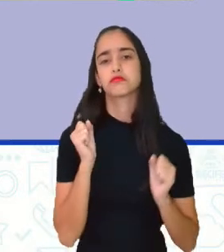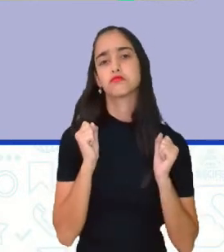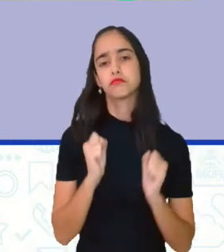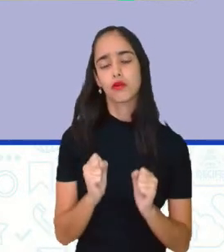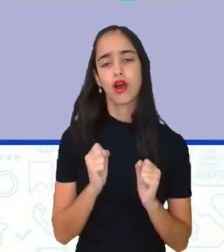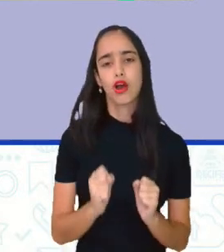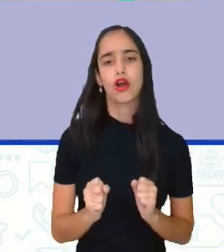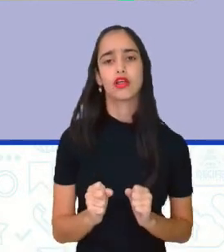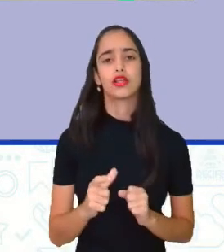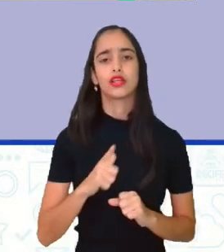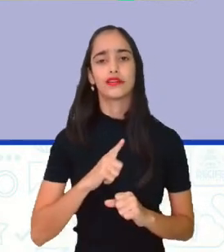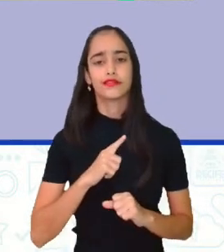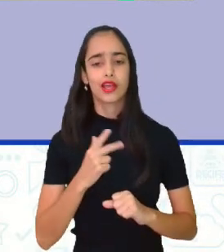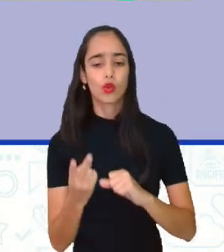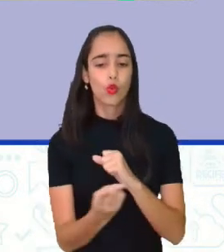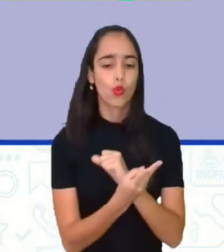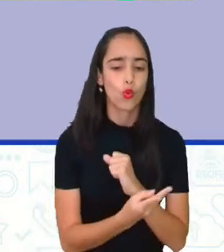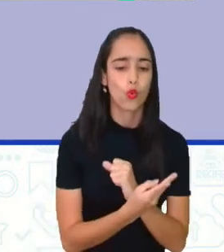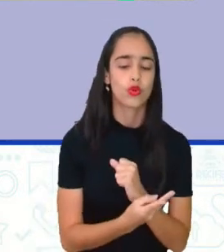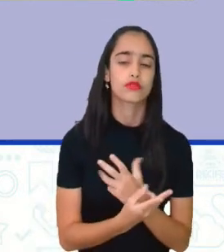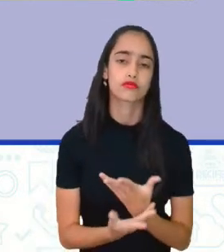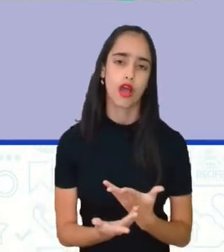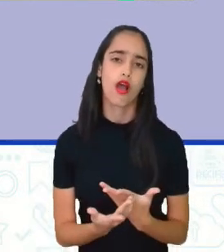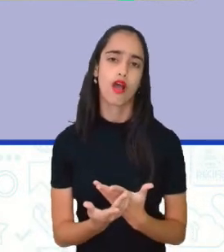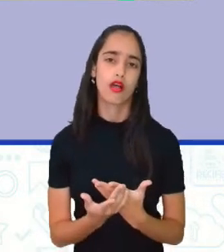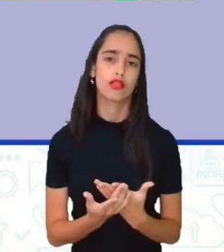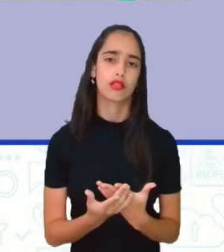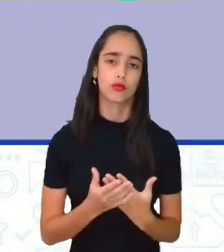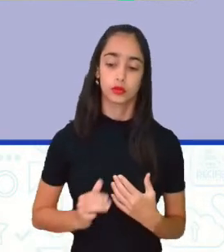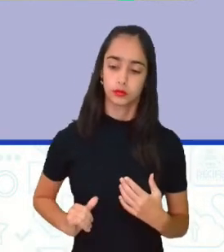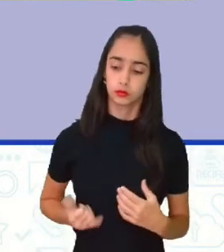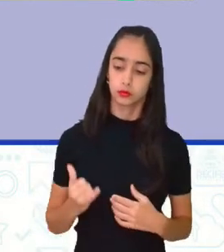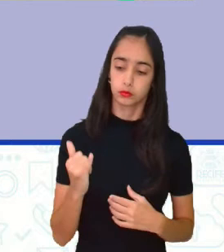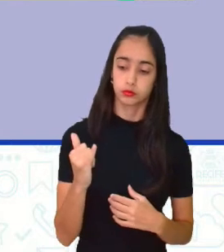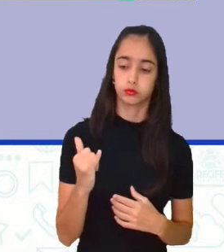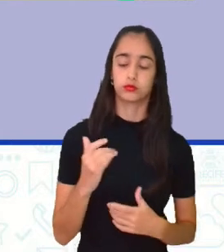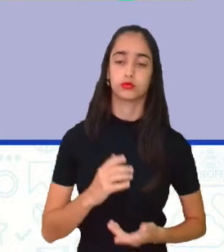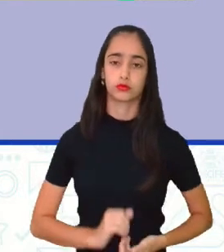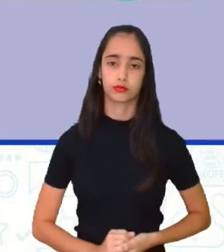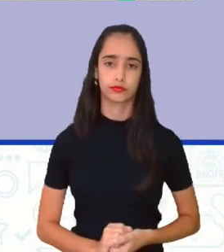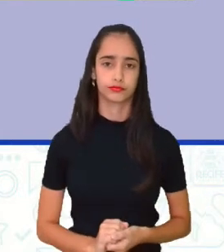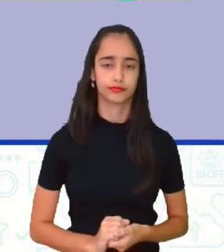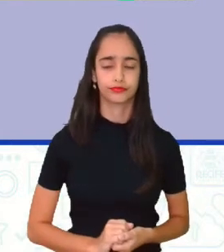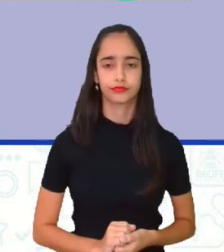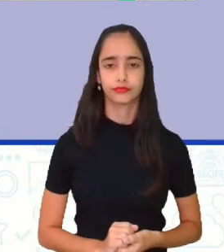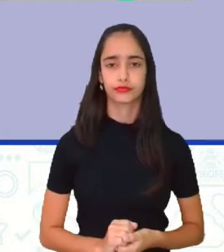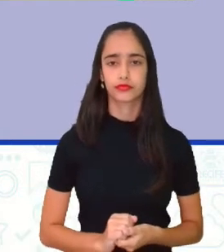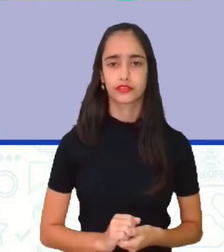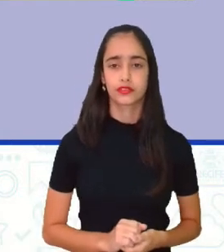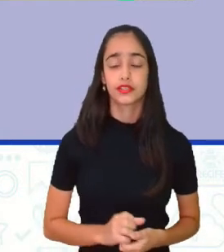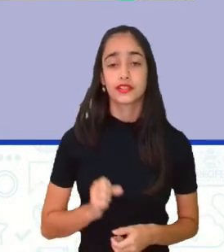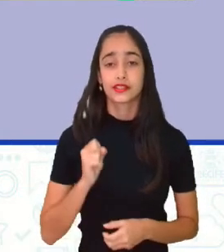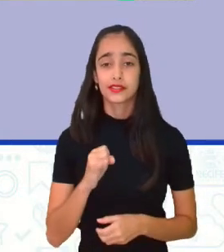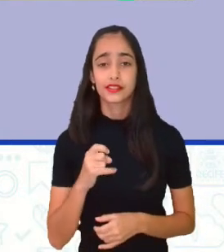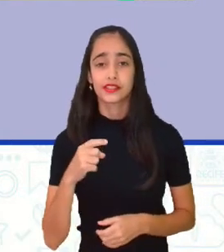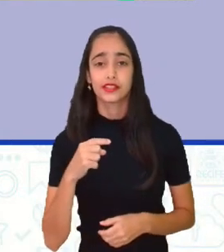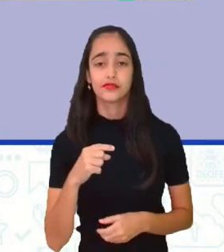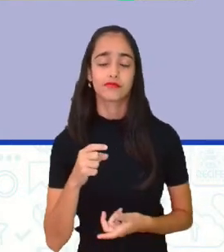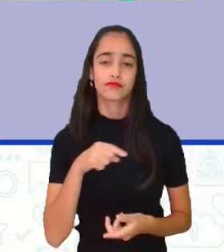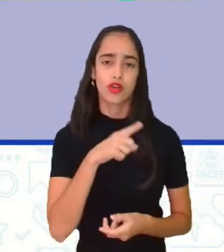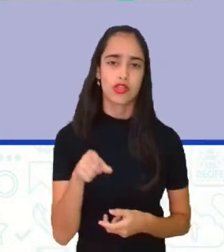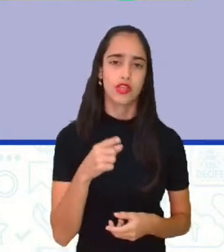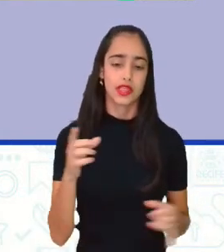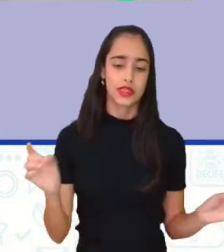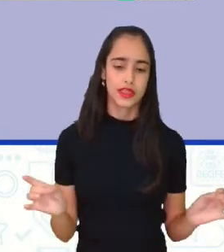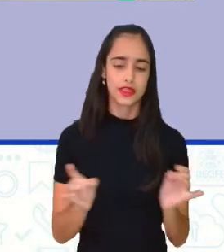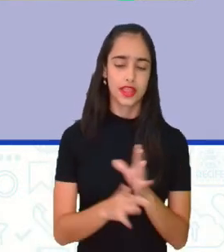prevenindo também um choque elétrico naquele momento. E se você terminar, você retorna ali. Então, no momento que você vai testar a